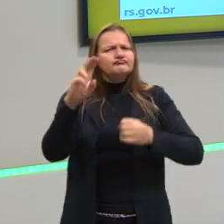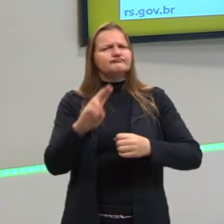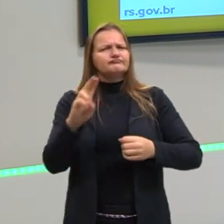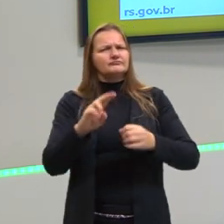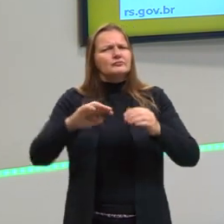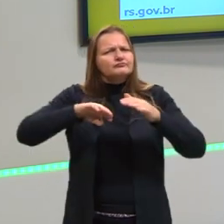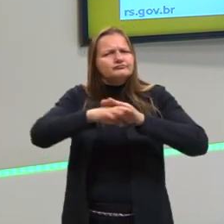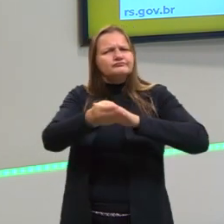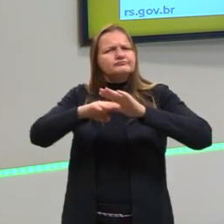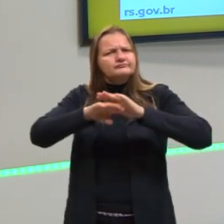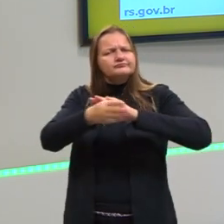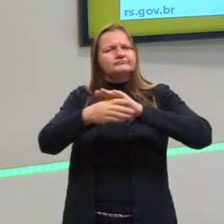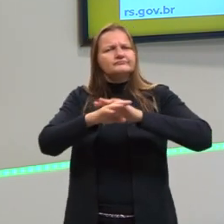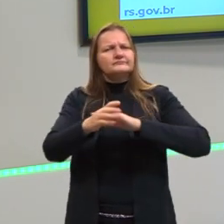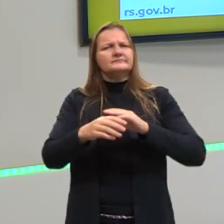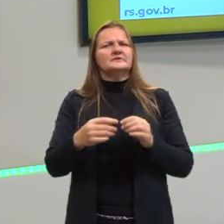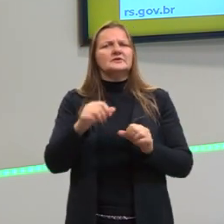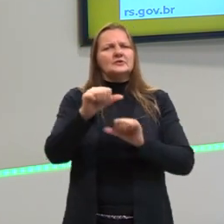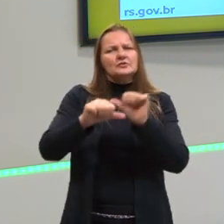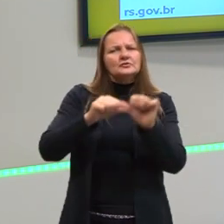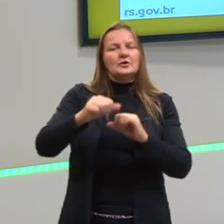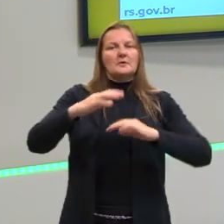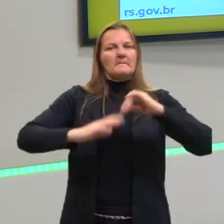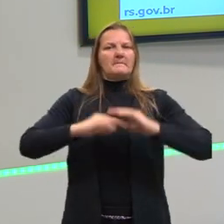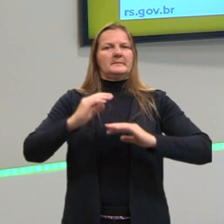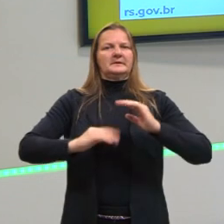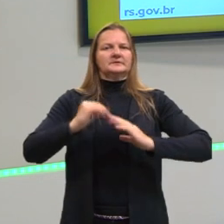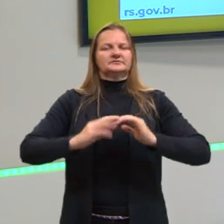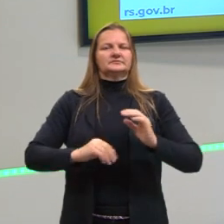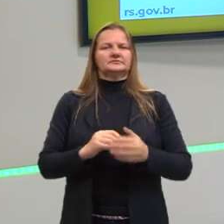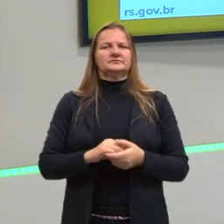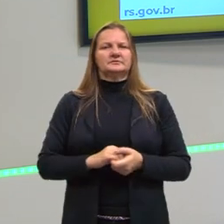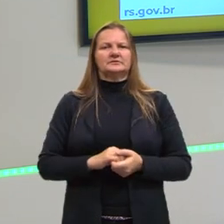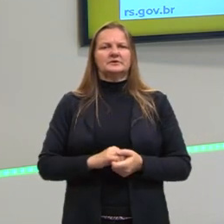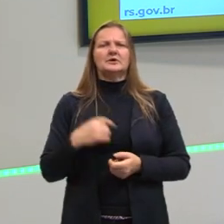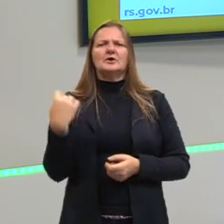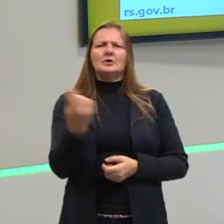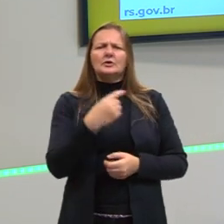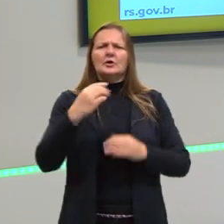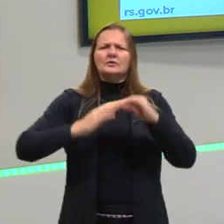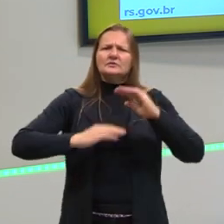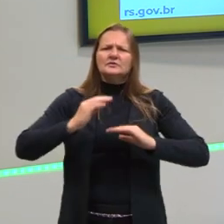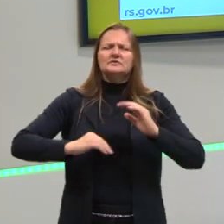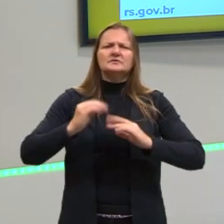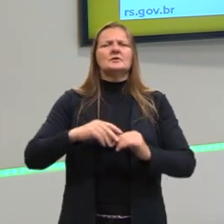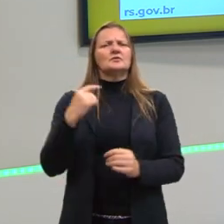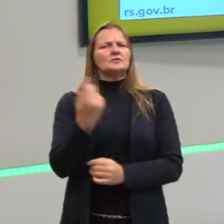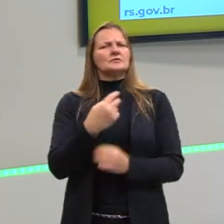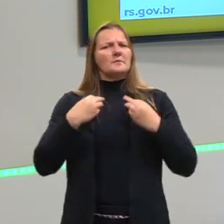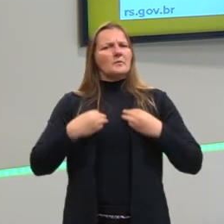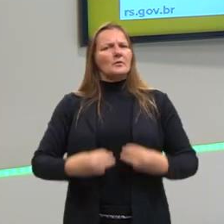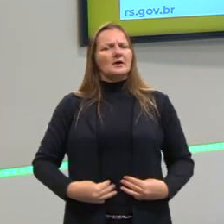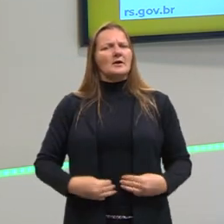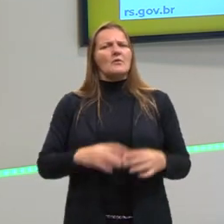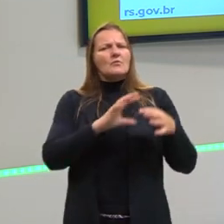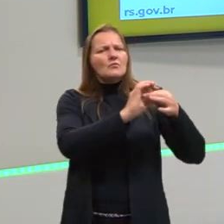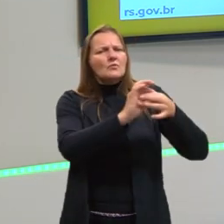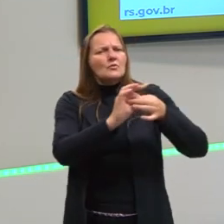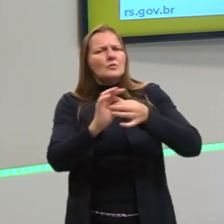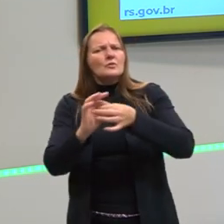regaliana essa questão transcendental e traz para o mundo prático não nós Agimos o que nos a nossa moral as nossas